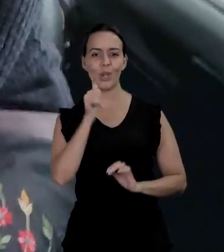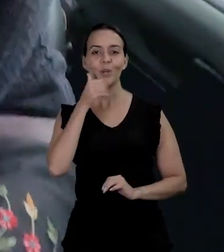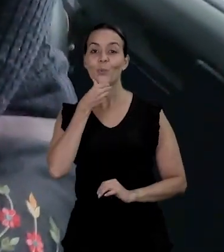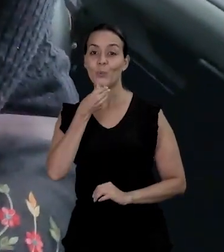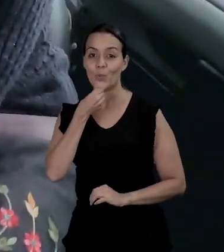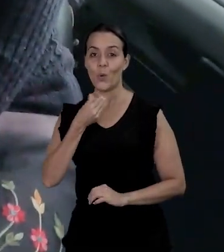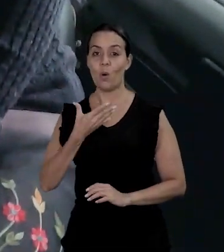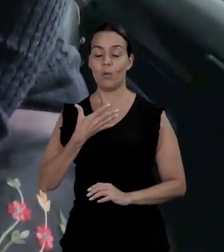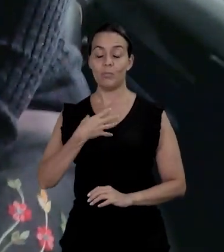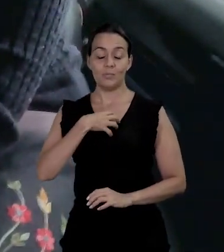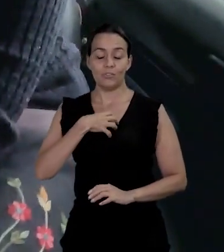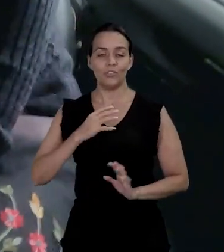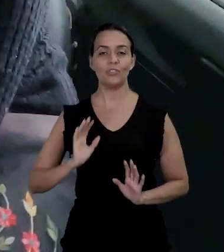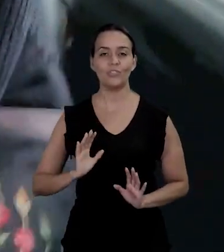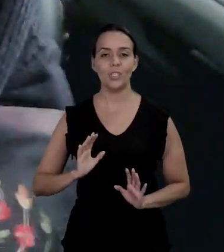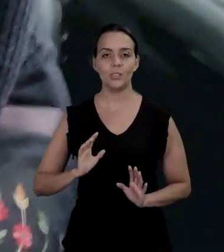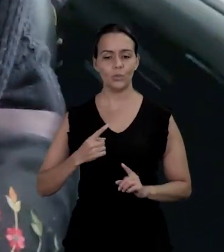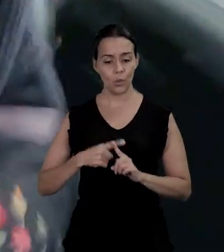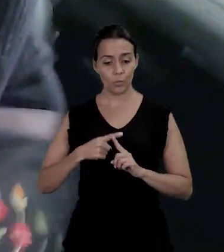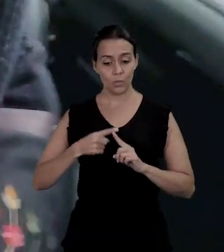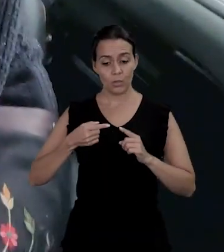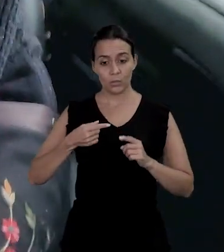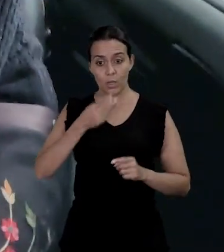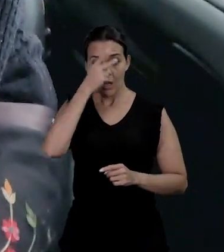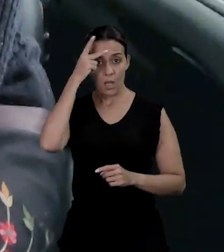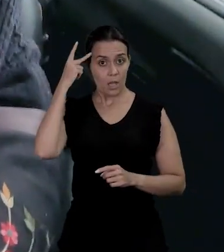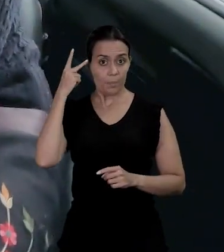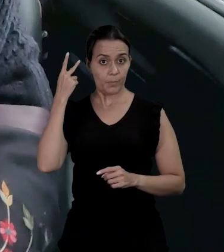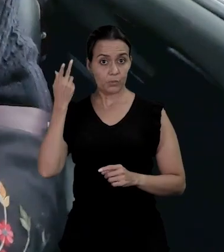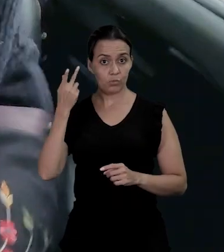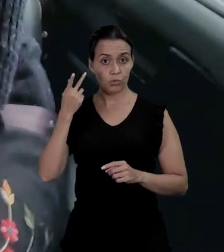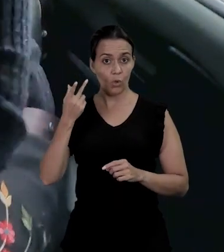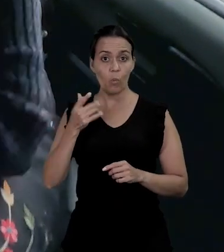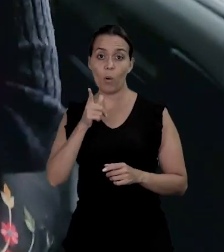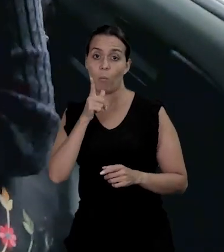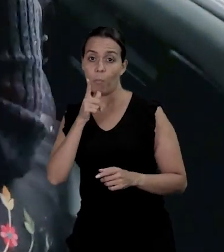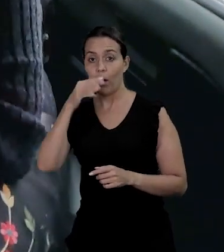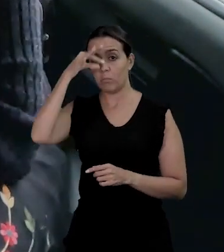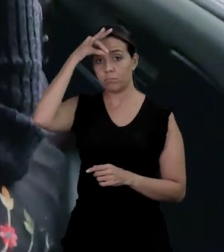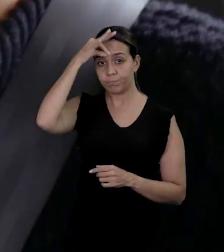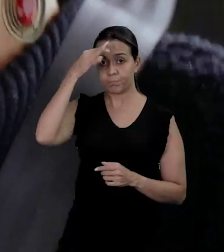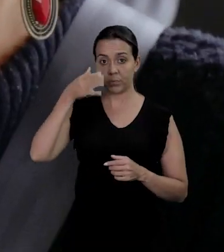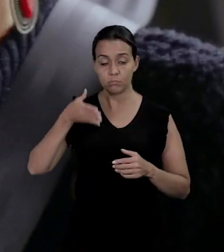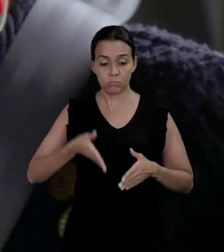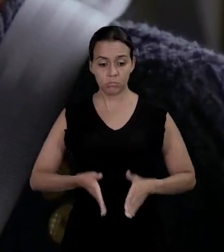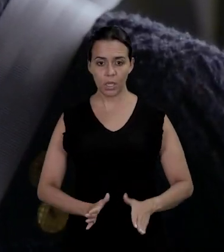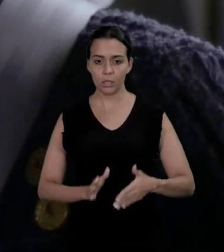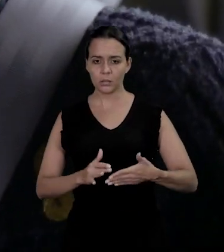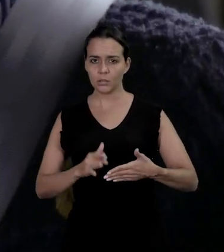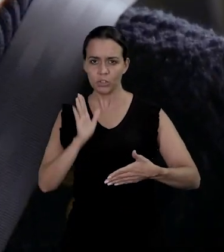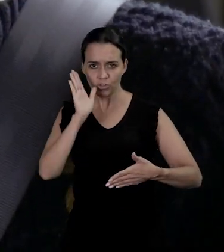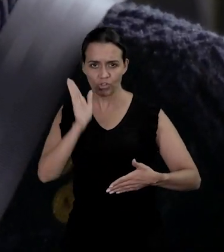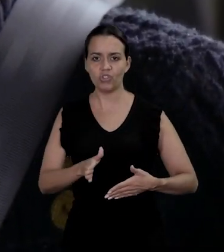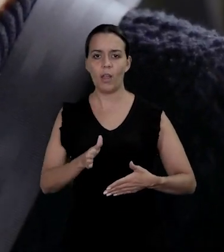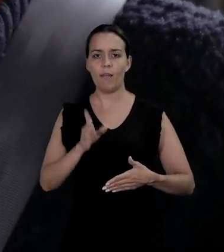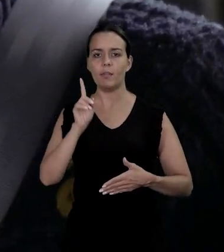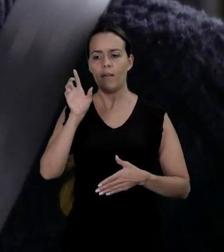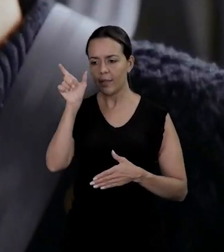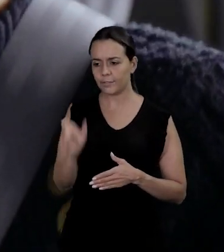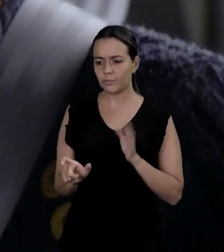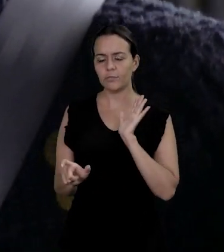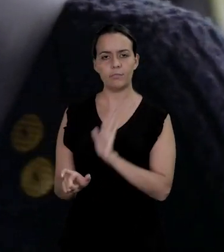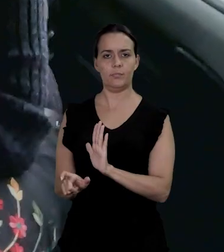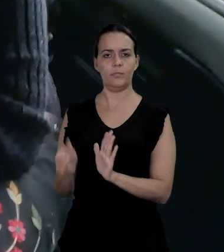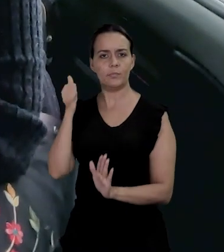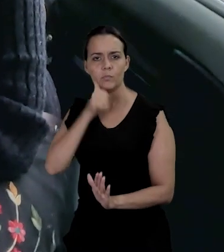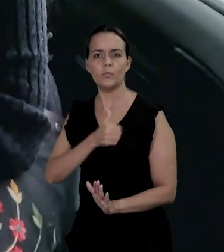foi atribuído para ele, que a gente atribui até socialmente, né? Porque a pessoa nasce com um determinado sexo e a gente acha que aquilo